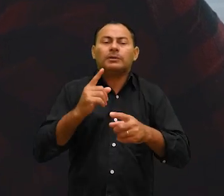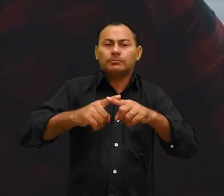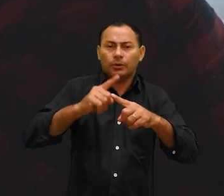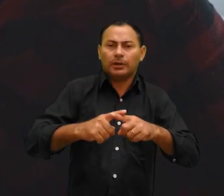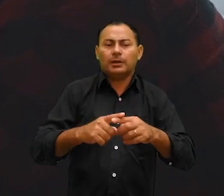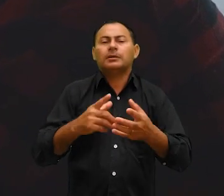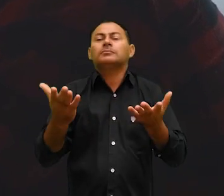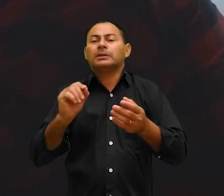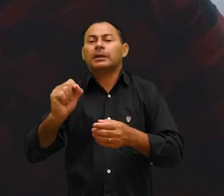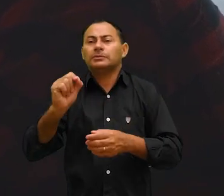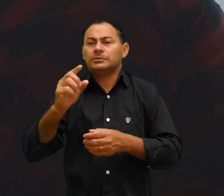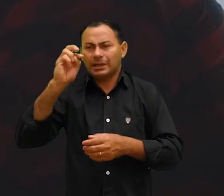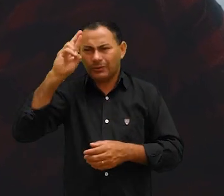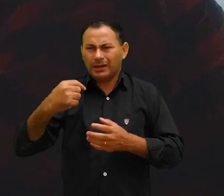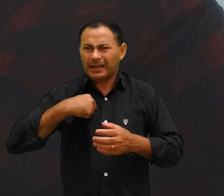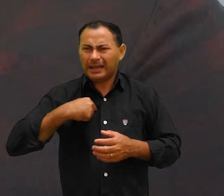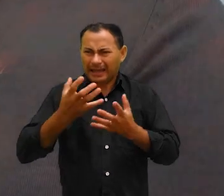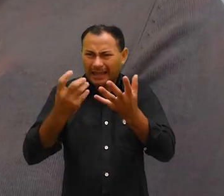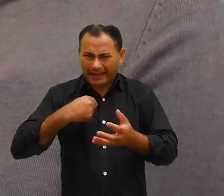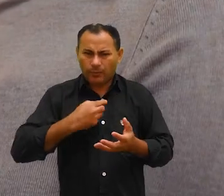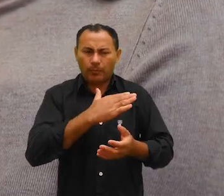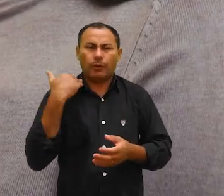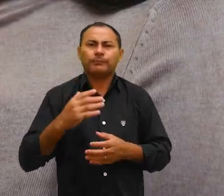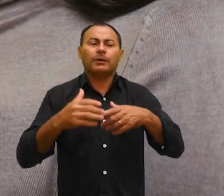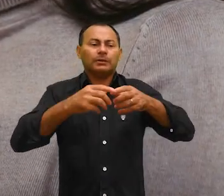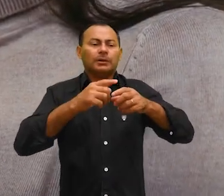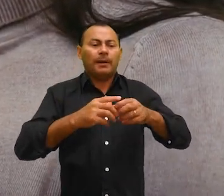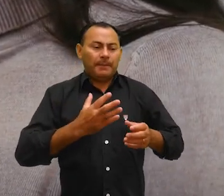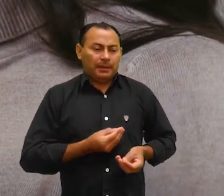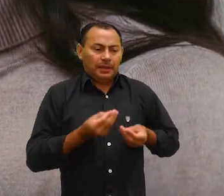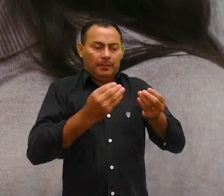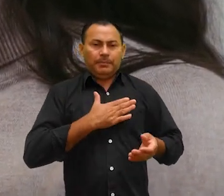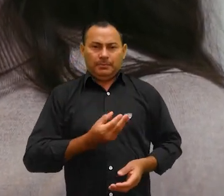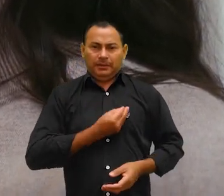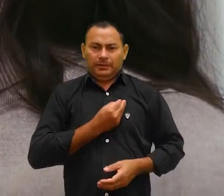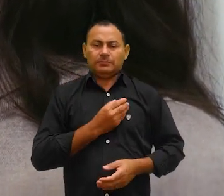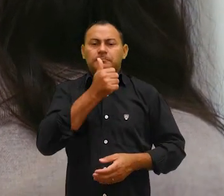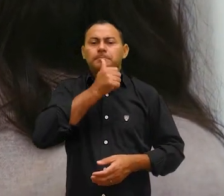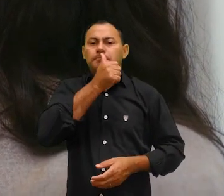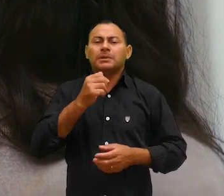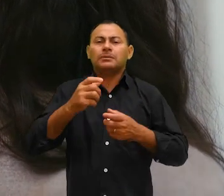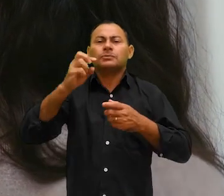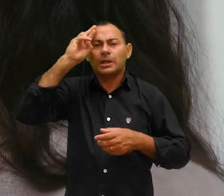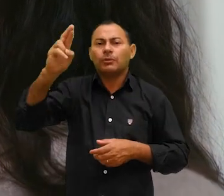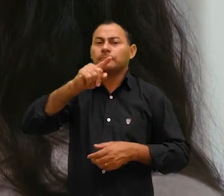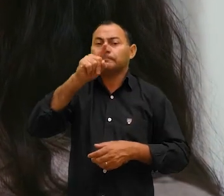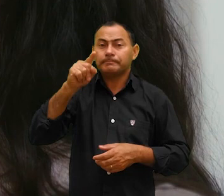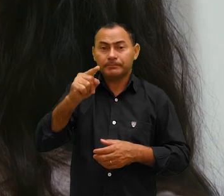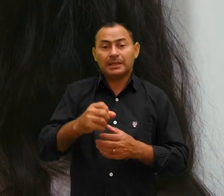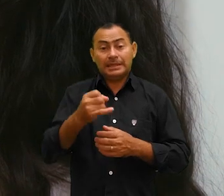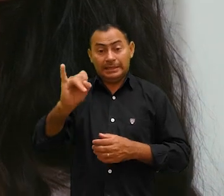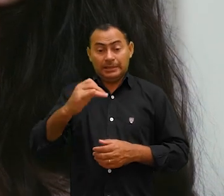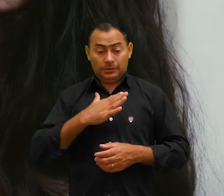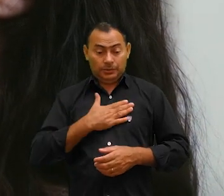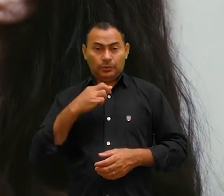por que ou por quem o Senhor quer que eu morra, onde eu derramo a minha vida em sacrifício pelo Senhor." Se isto